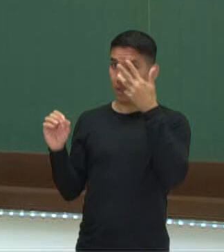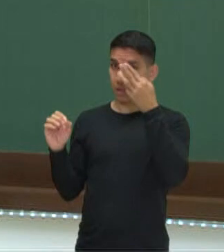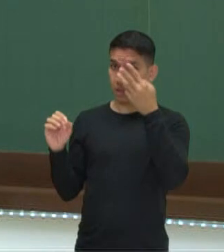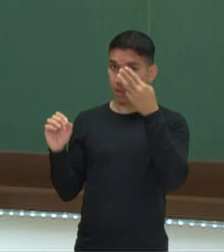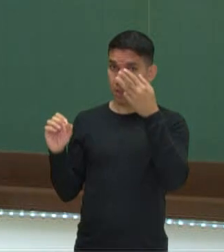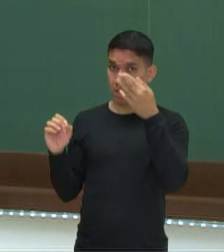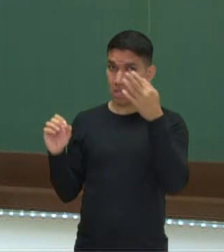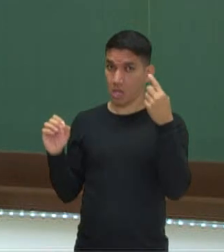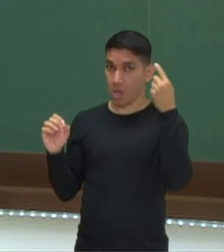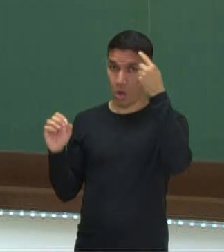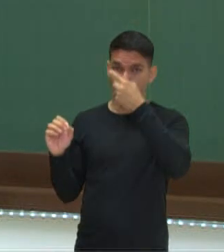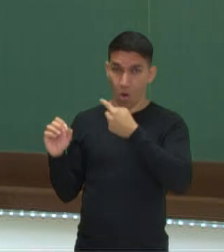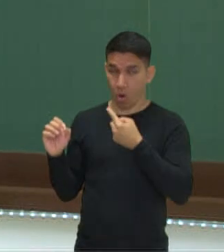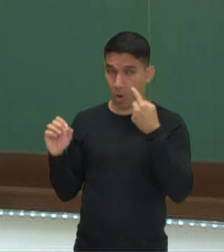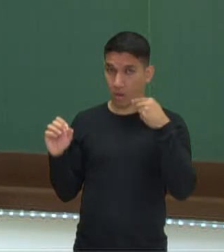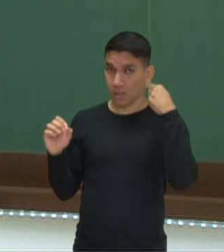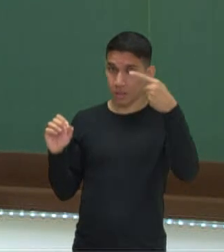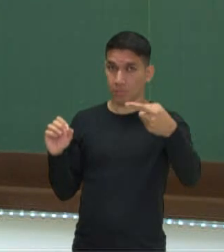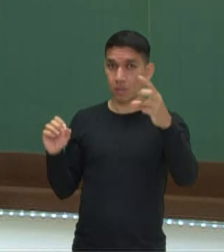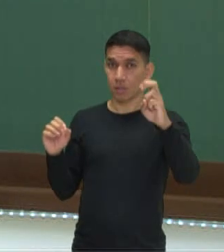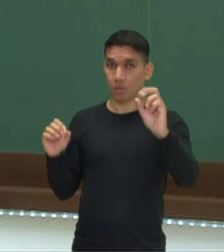50, 13 horas depois,